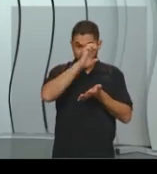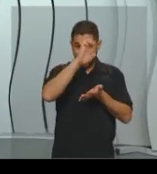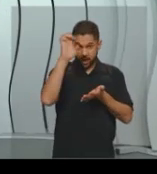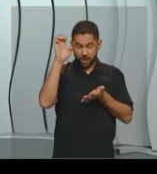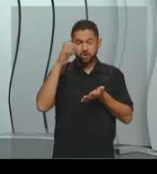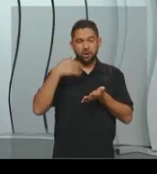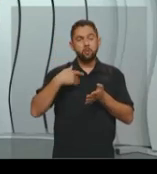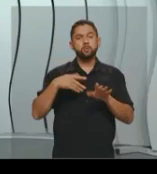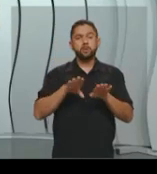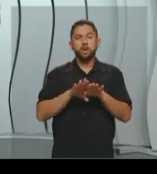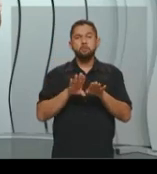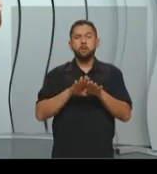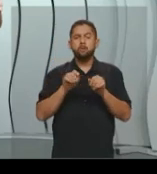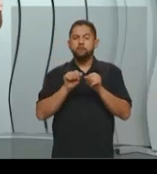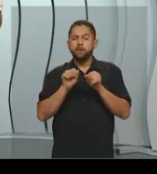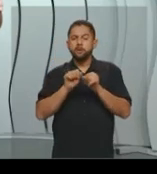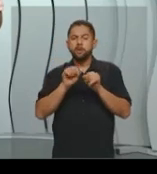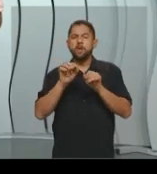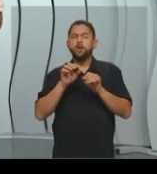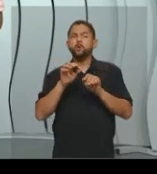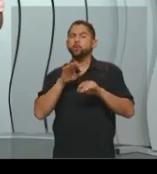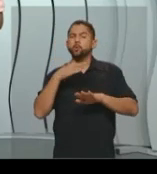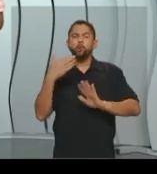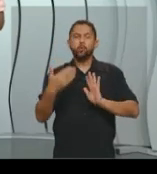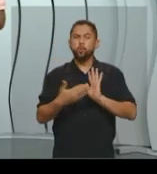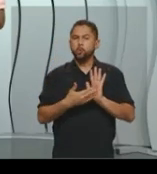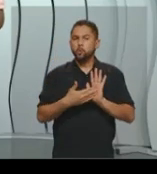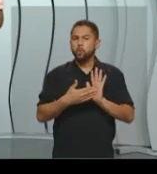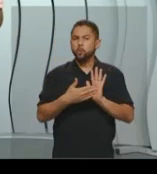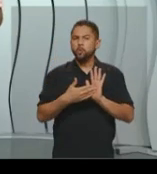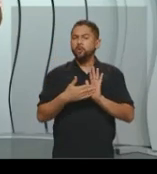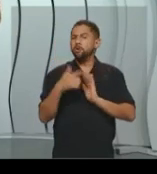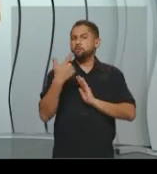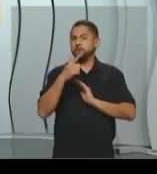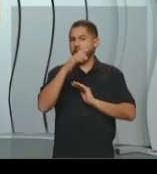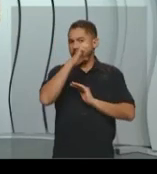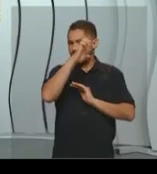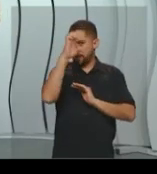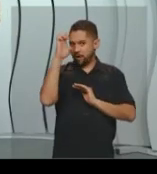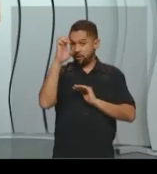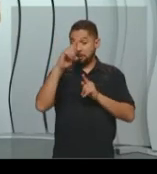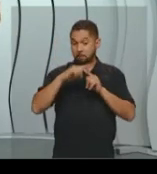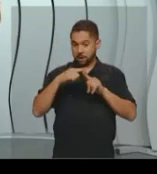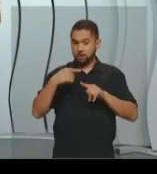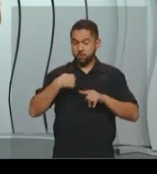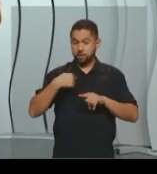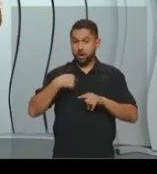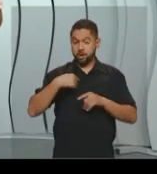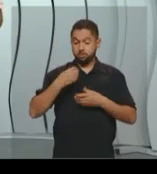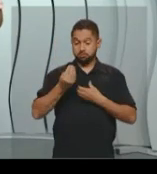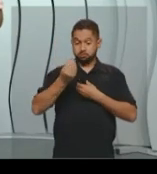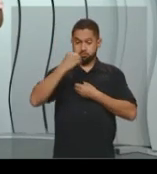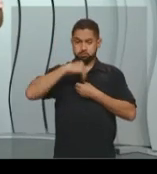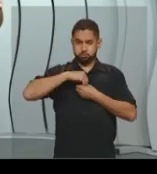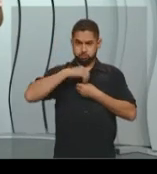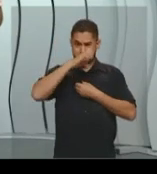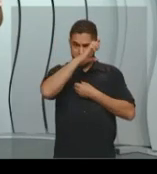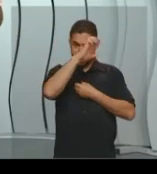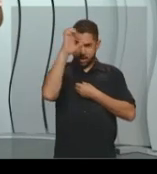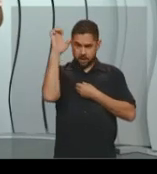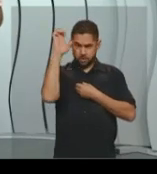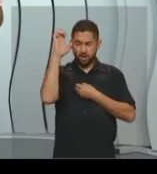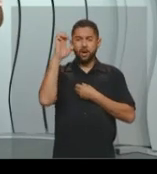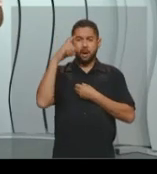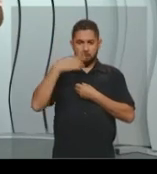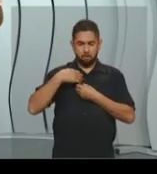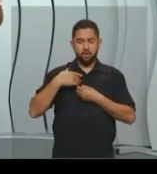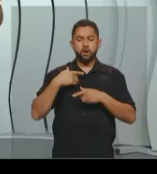não éticas. Se você pensa de forma virtuosa, as suas ações serão virtuosas. Então, ao invés de